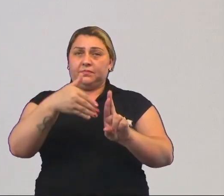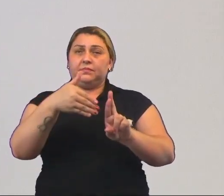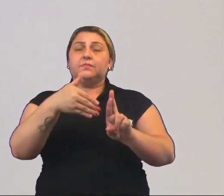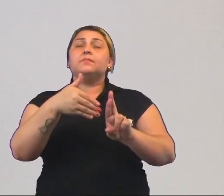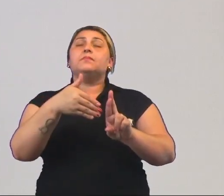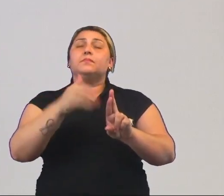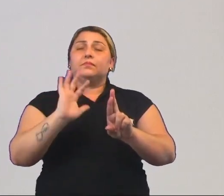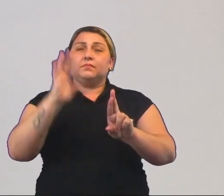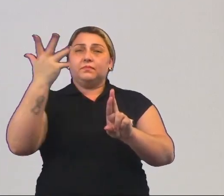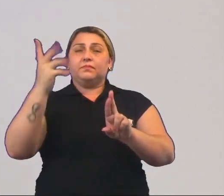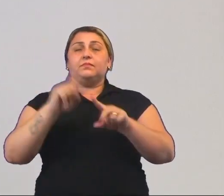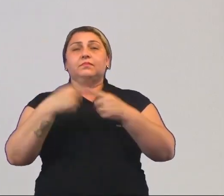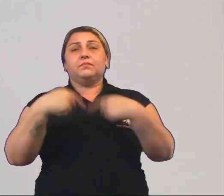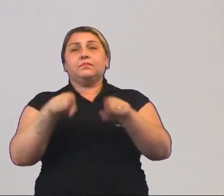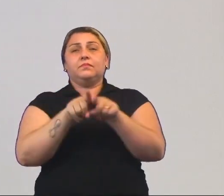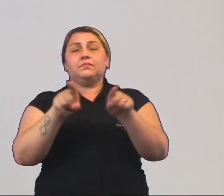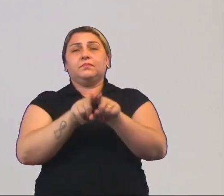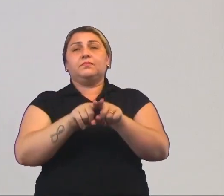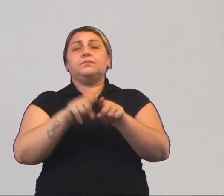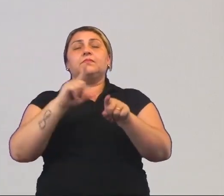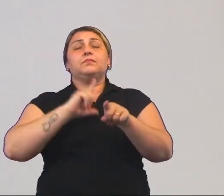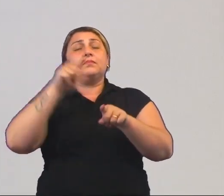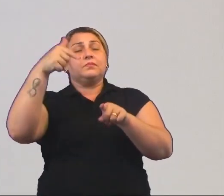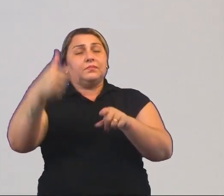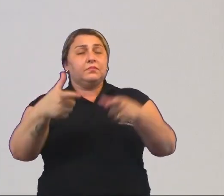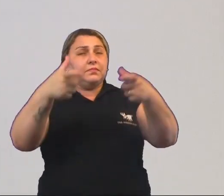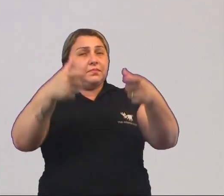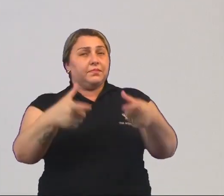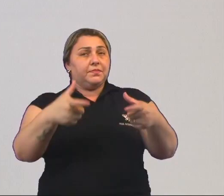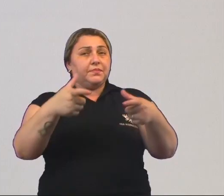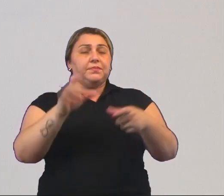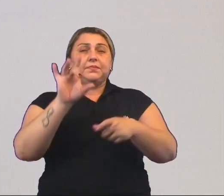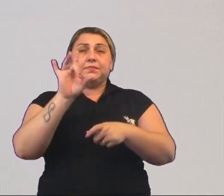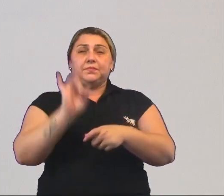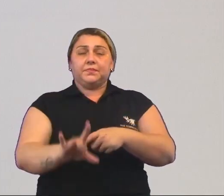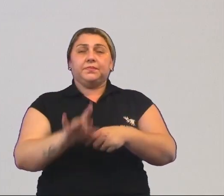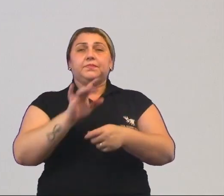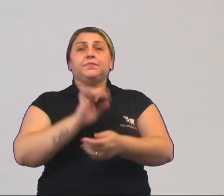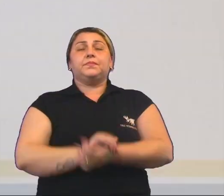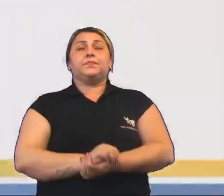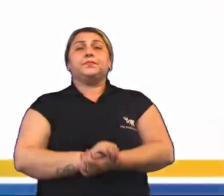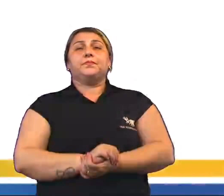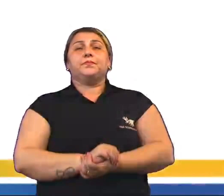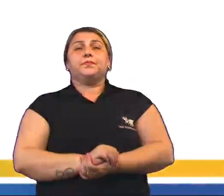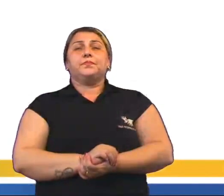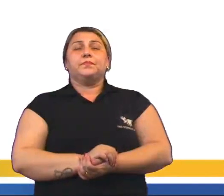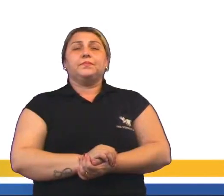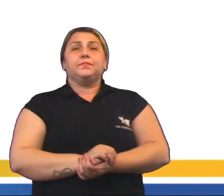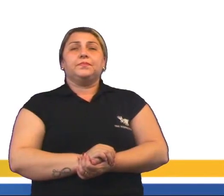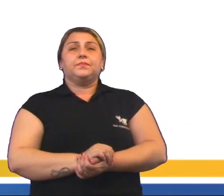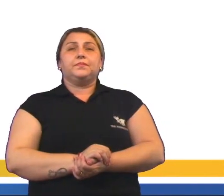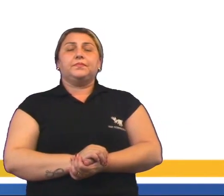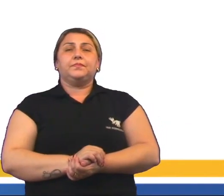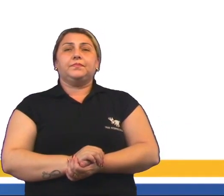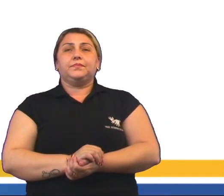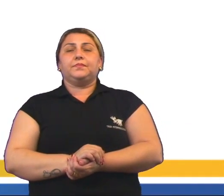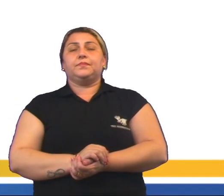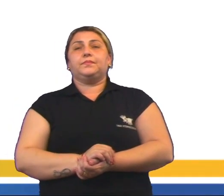de situação, mas também trabalha em outros campos, não só nessa área. Então, olha